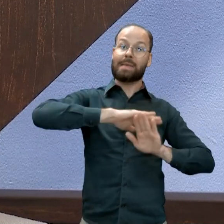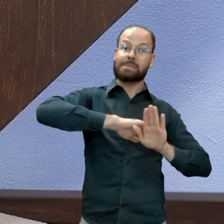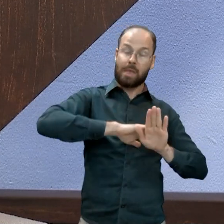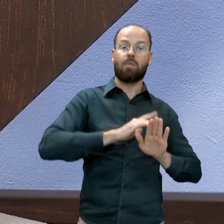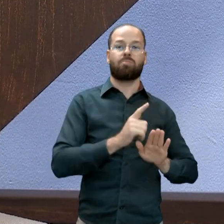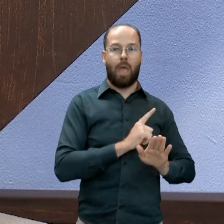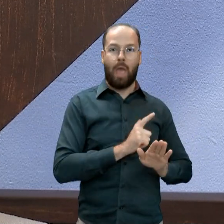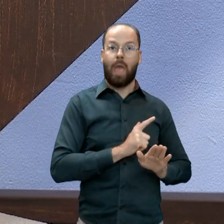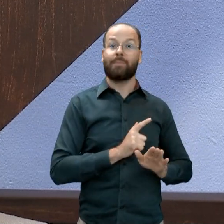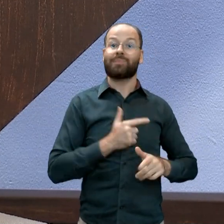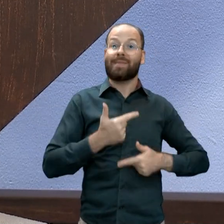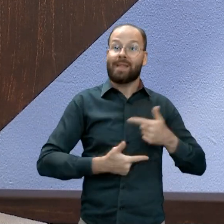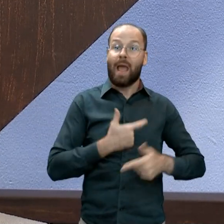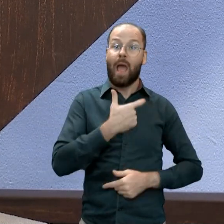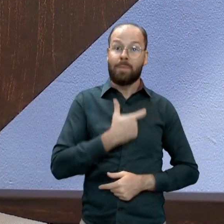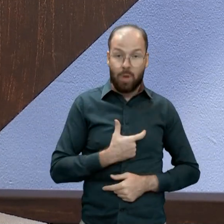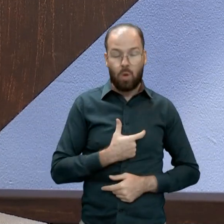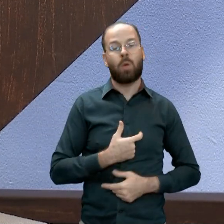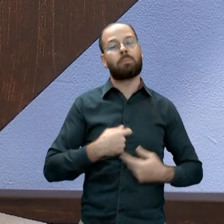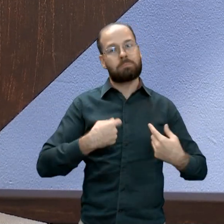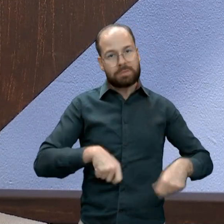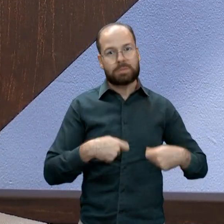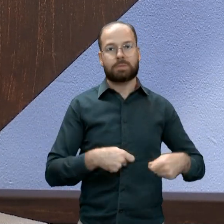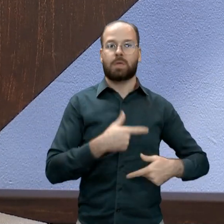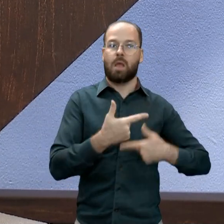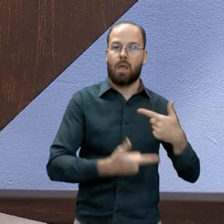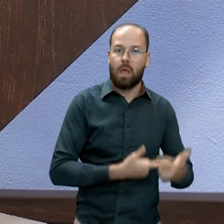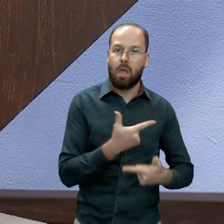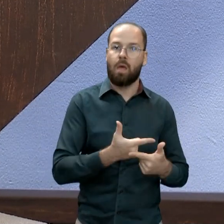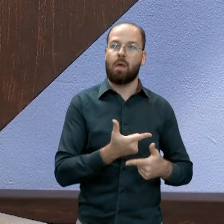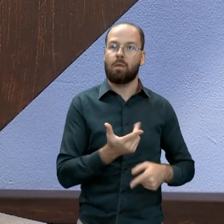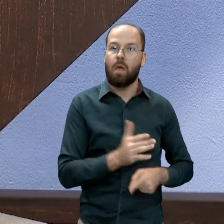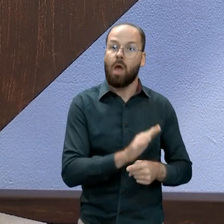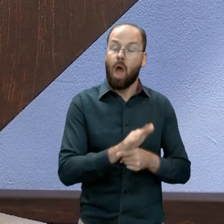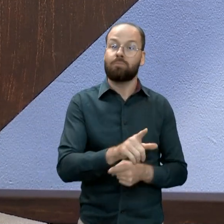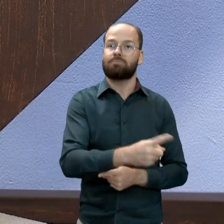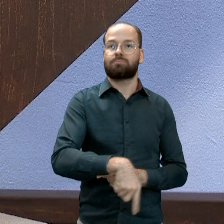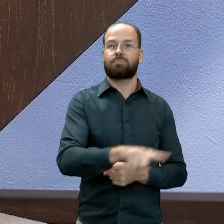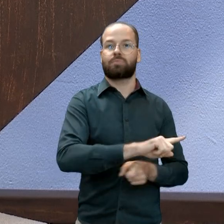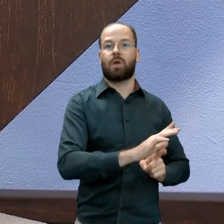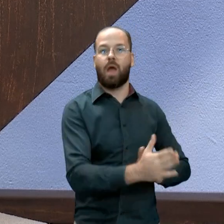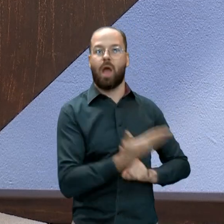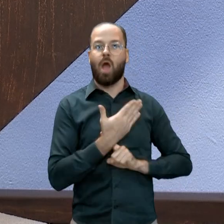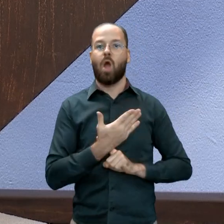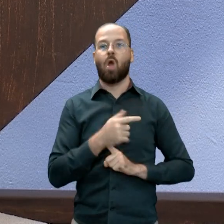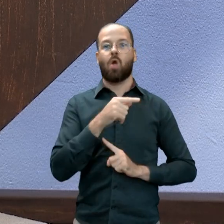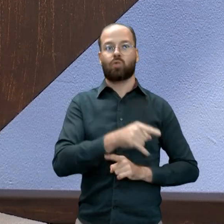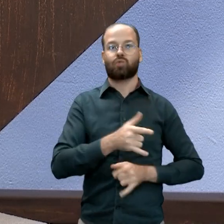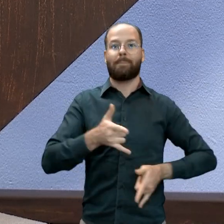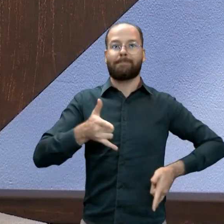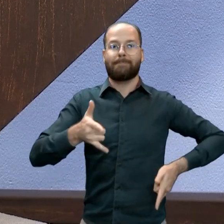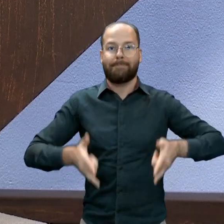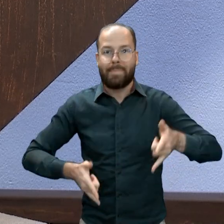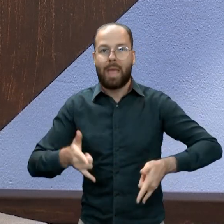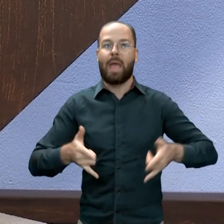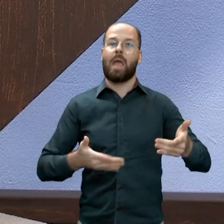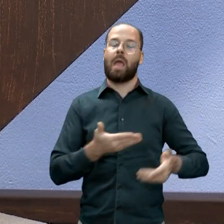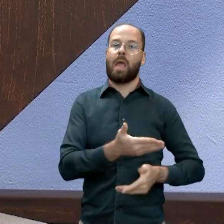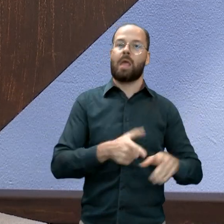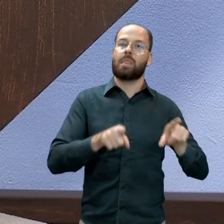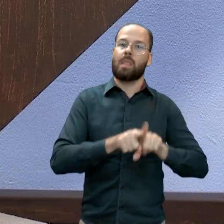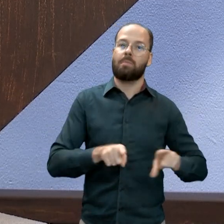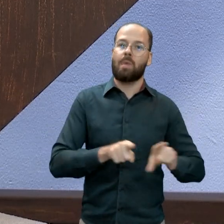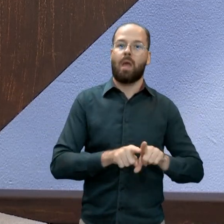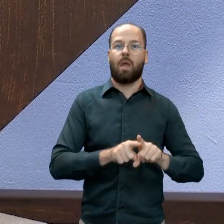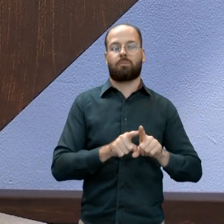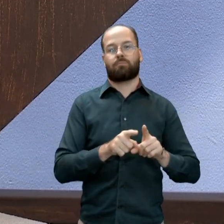não é substituído, é beneficiado com a industrialização, a mecanização, a